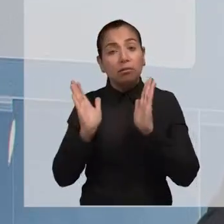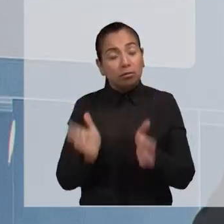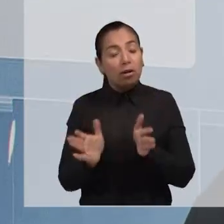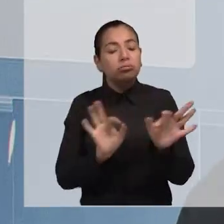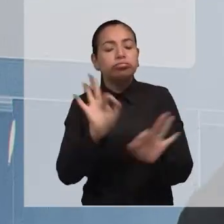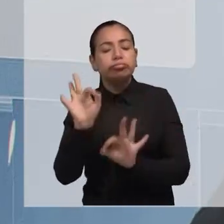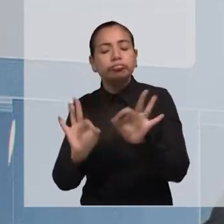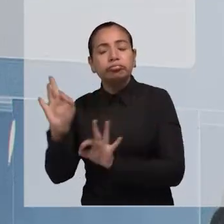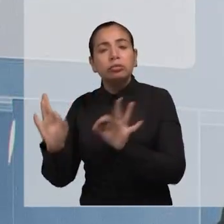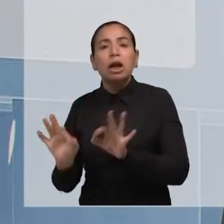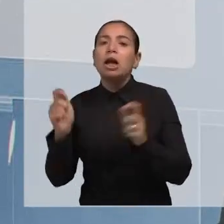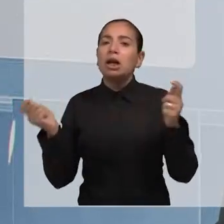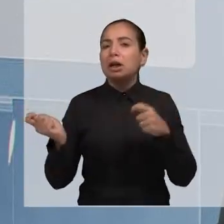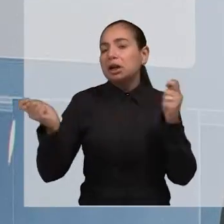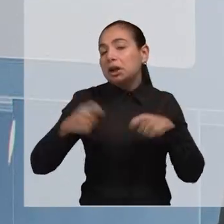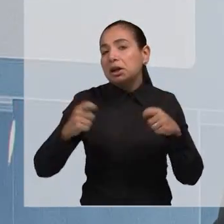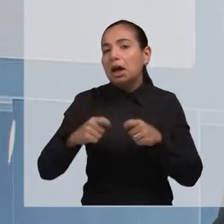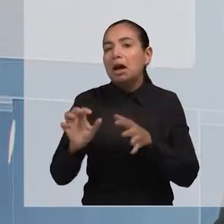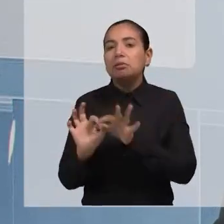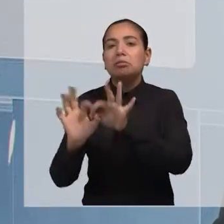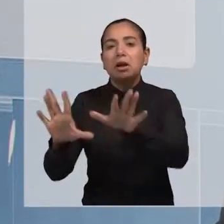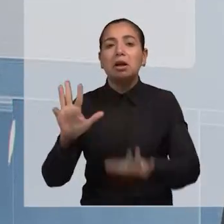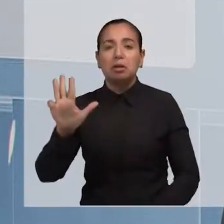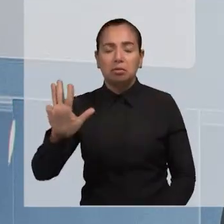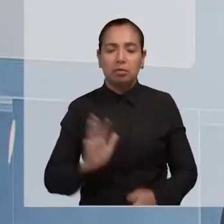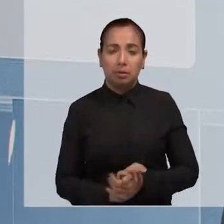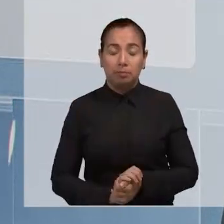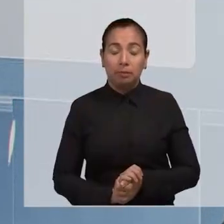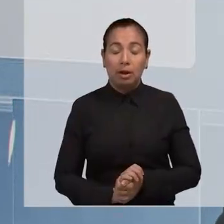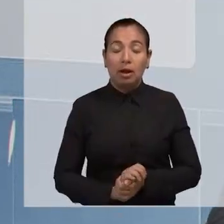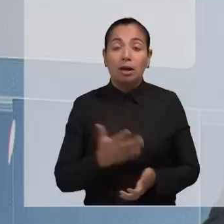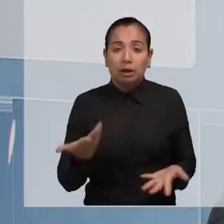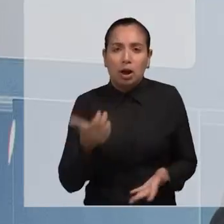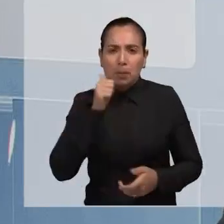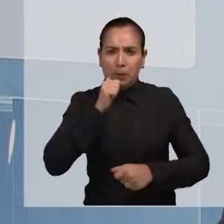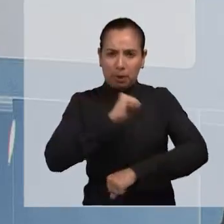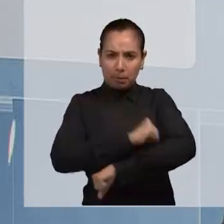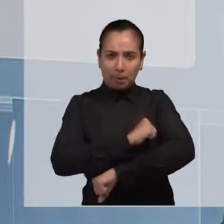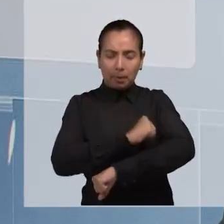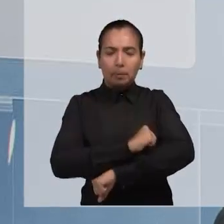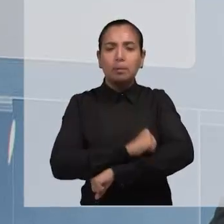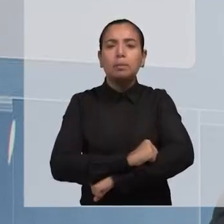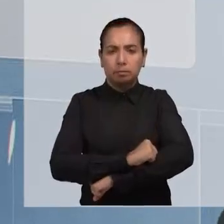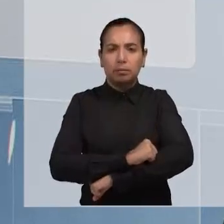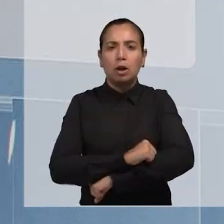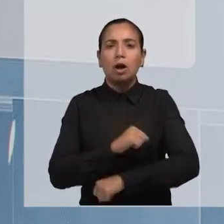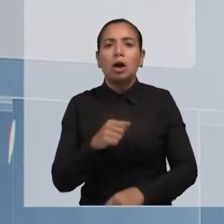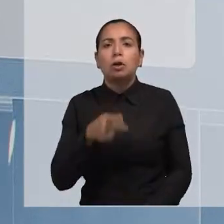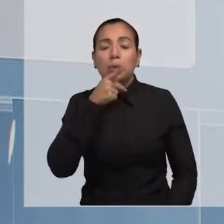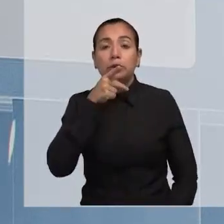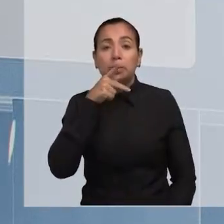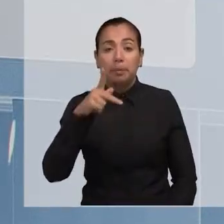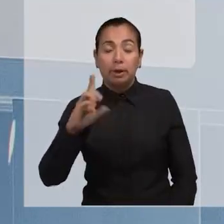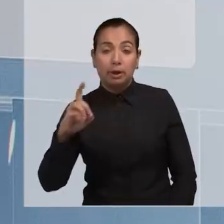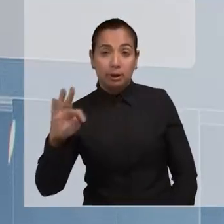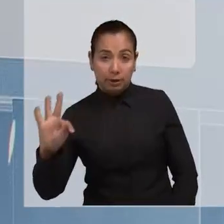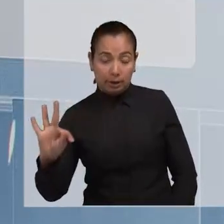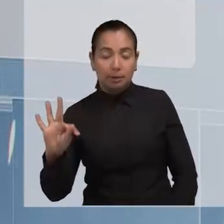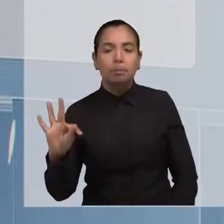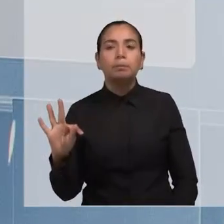Maranhão, no dia 16 de julho. A jornalista, nesta quinta-feira, durante a convenção estadual do PDT, já quinta-feira